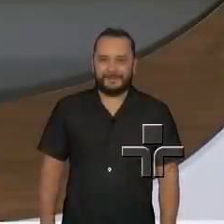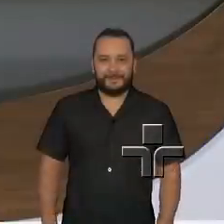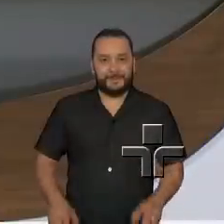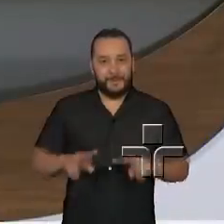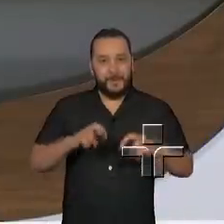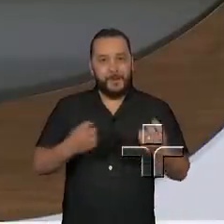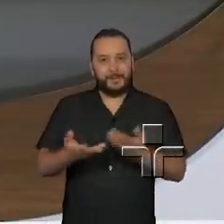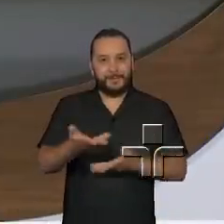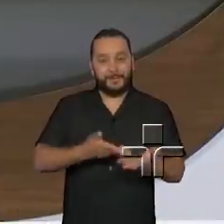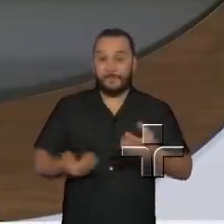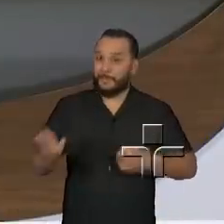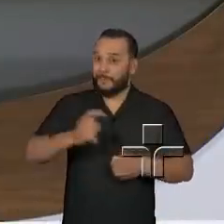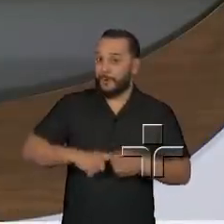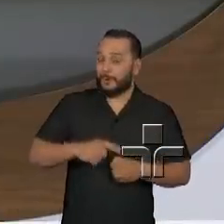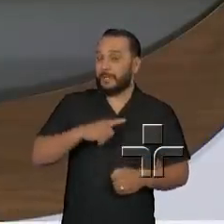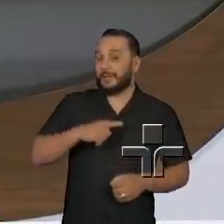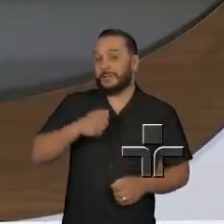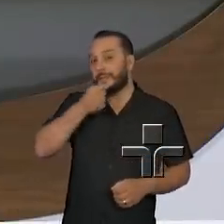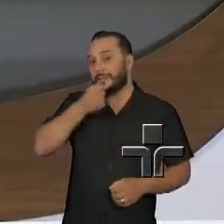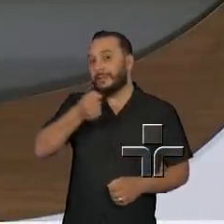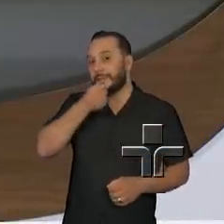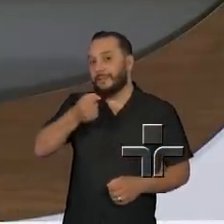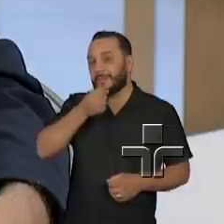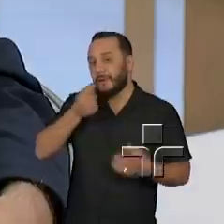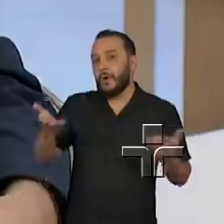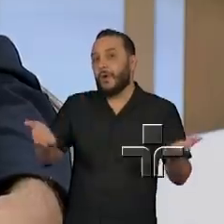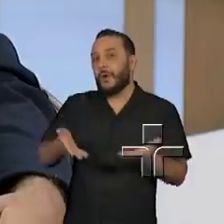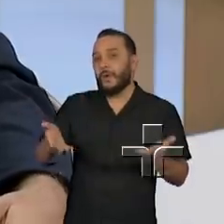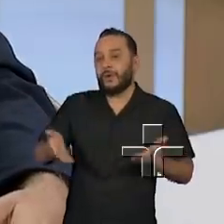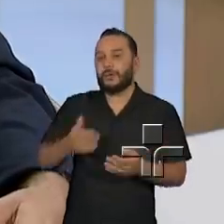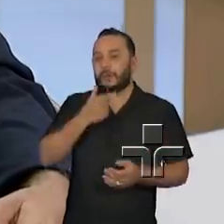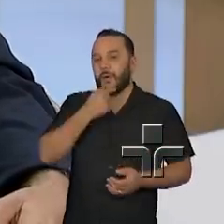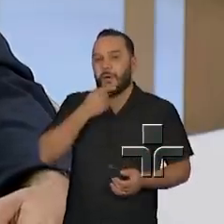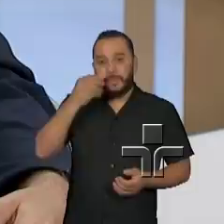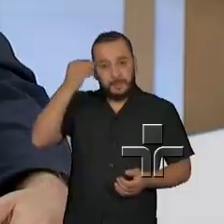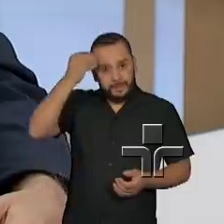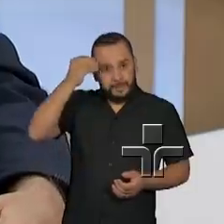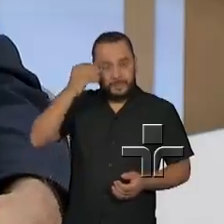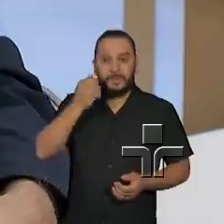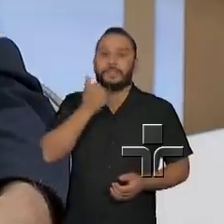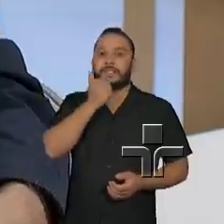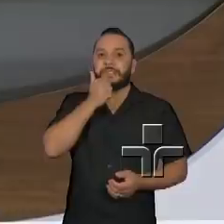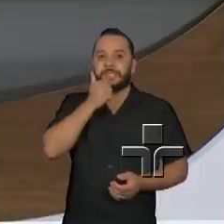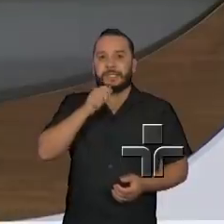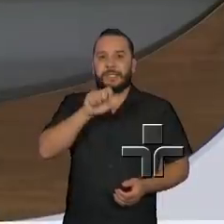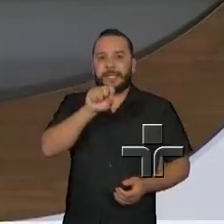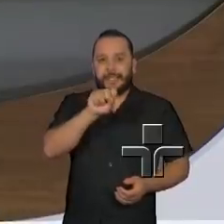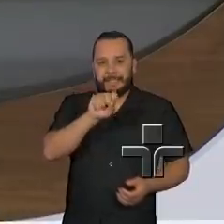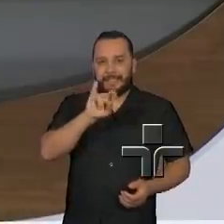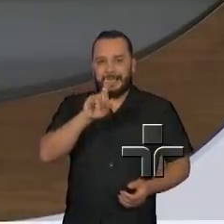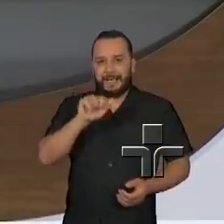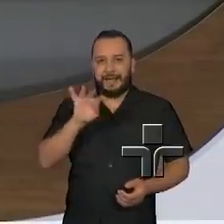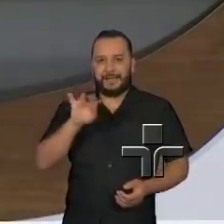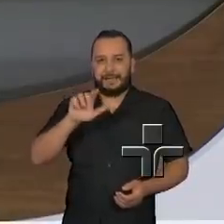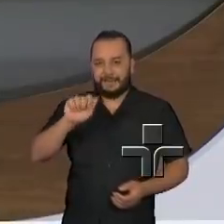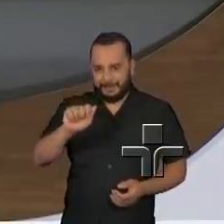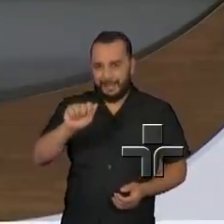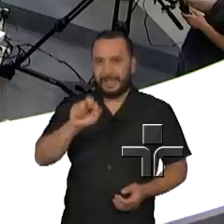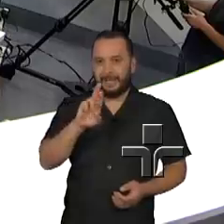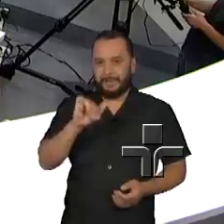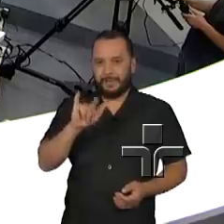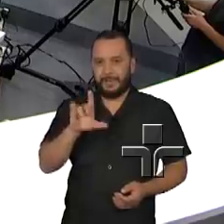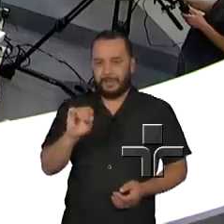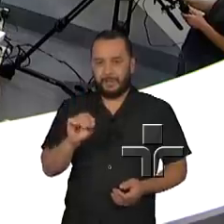Roda Viva está de volta e o nosso entrevistado de hoje é o neurocientista Siddhartha Ribeiro. Cumprindo minha palavra, Bernardo,